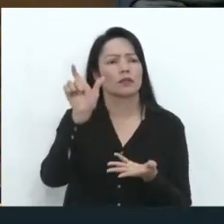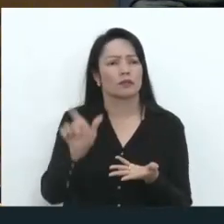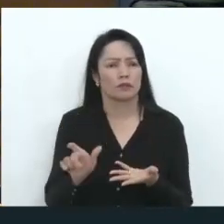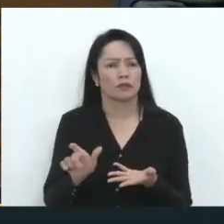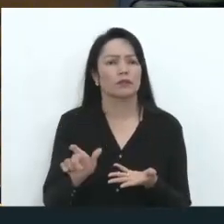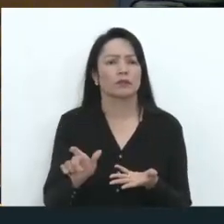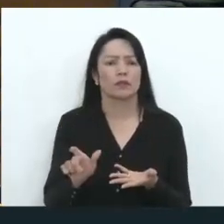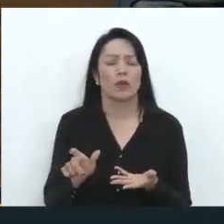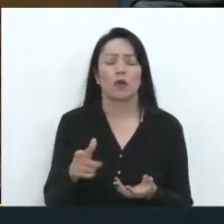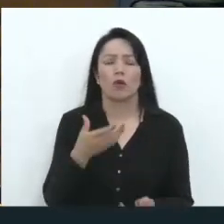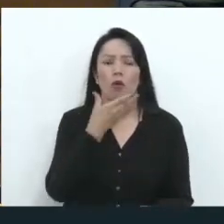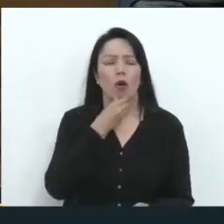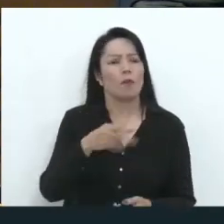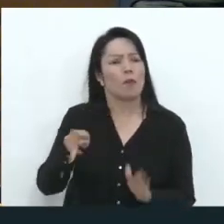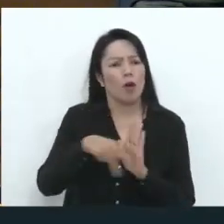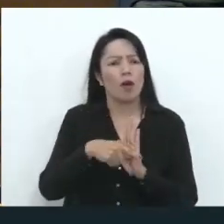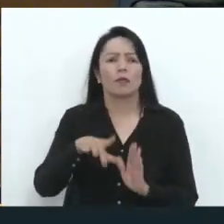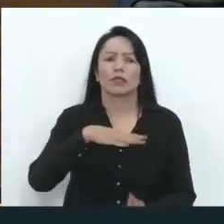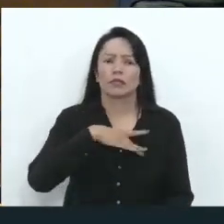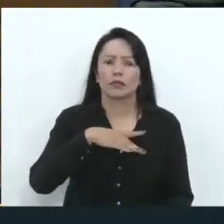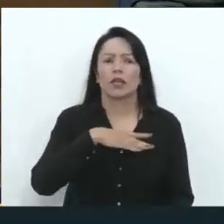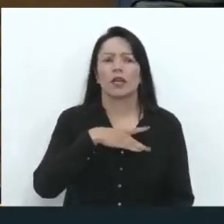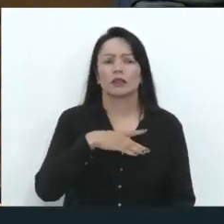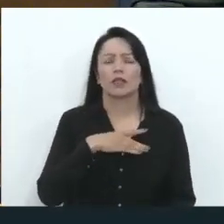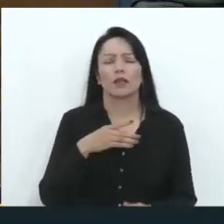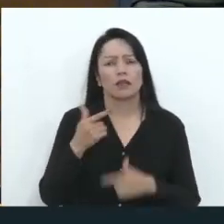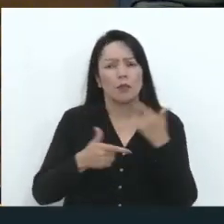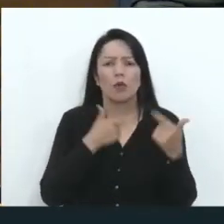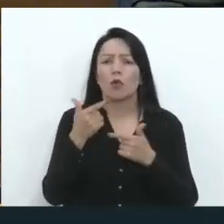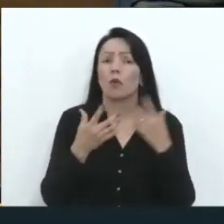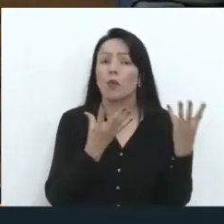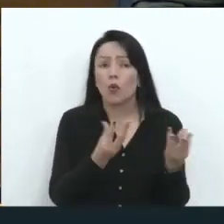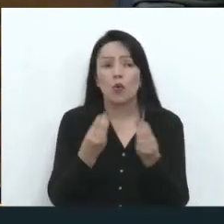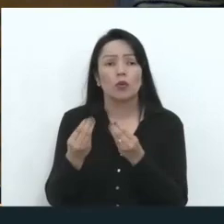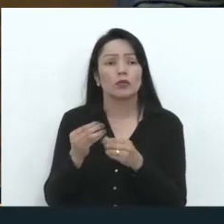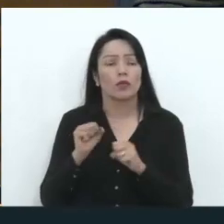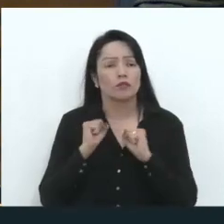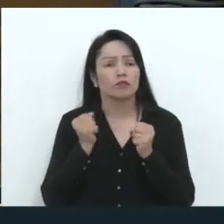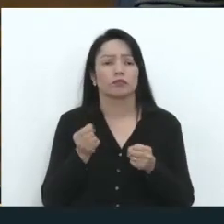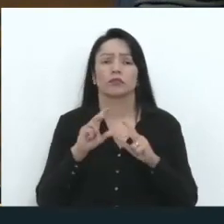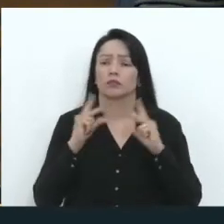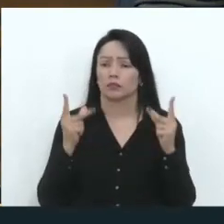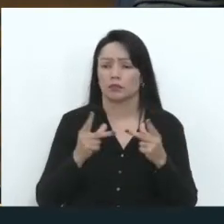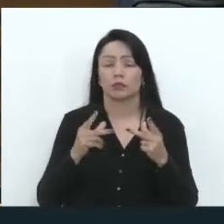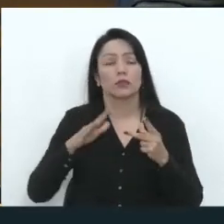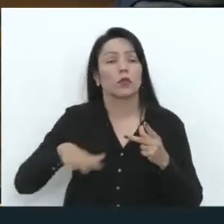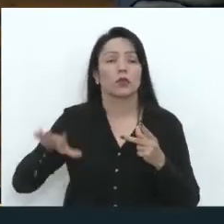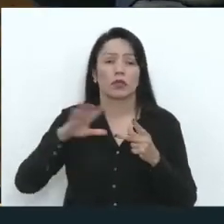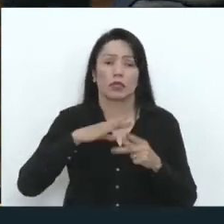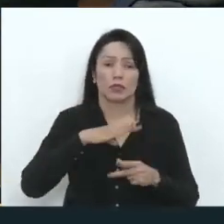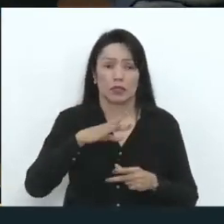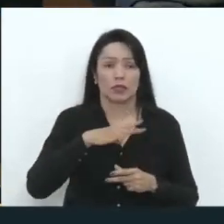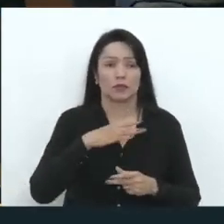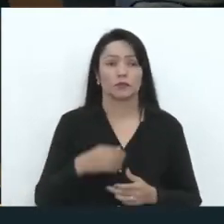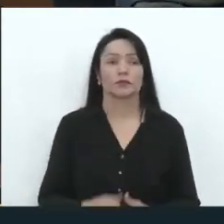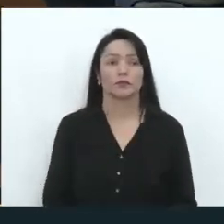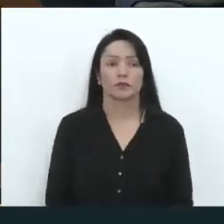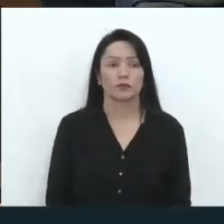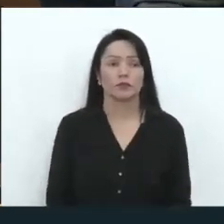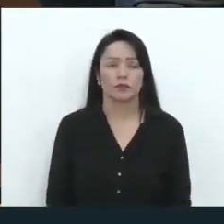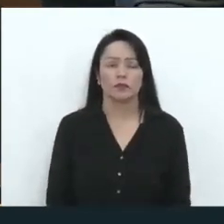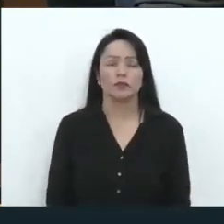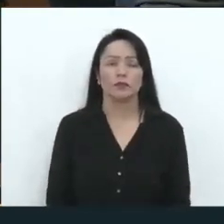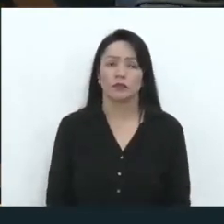um homem, né, da cidade, que fez muito não só em defesa da Câmara, mas sim da cidade, ou até crítico, talvez fazer algo